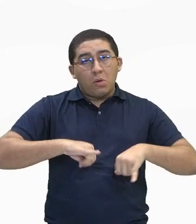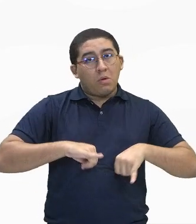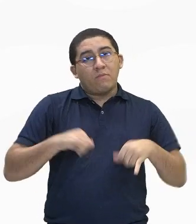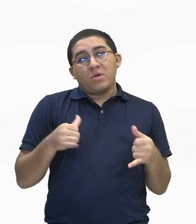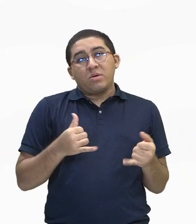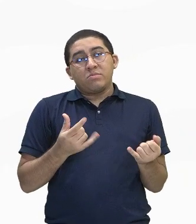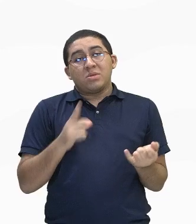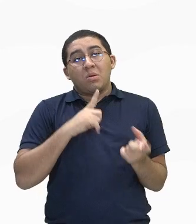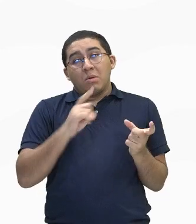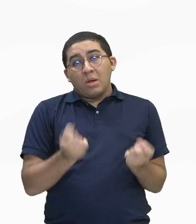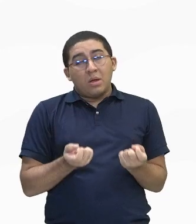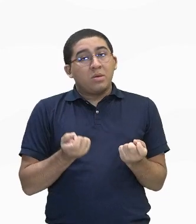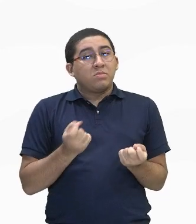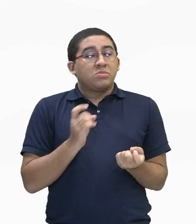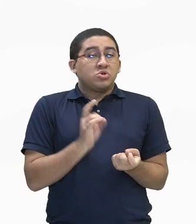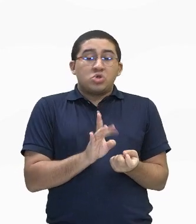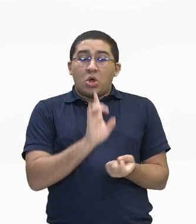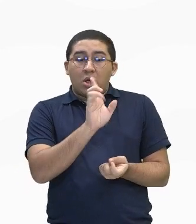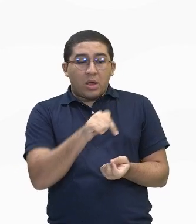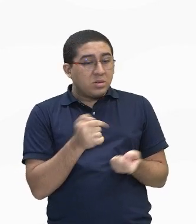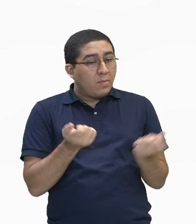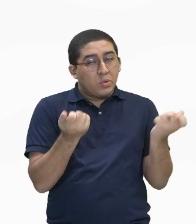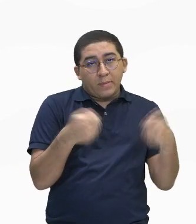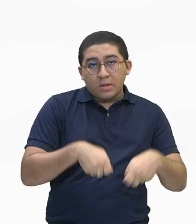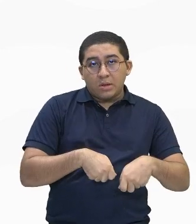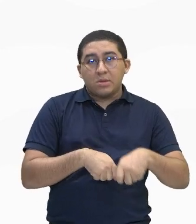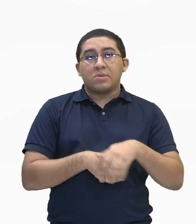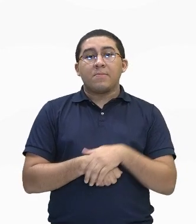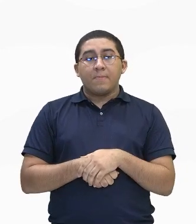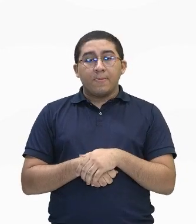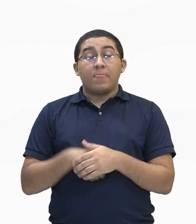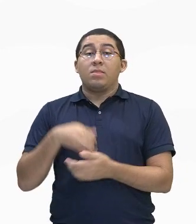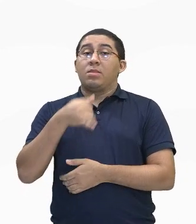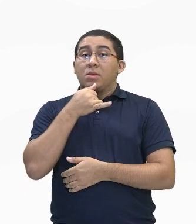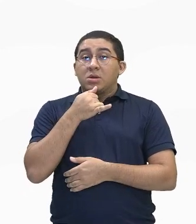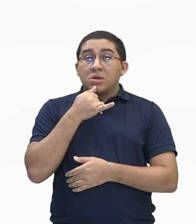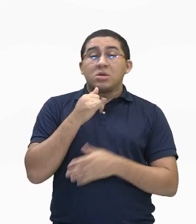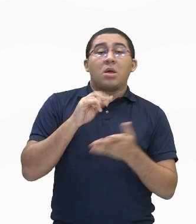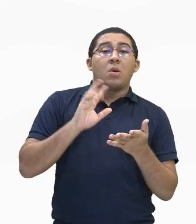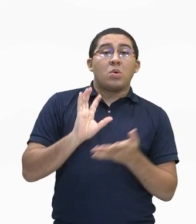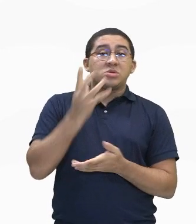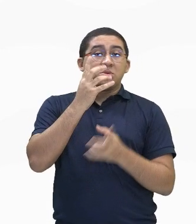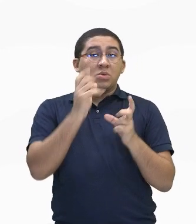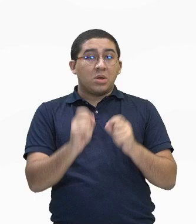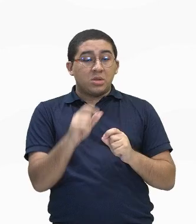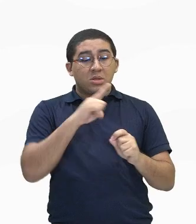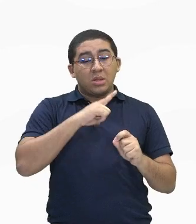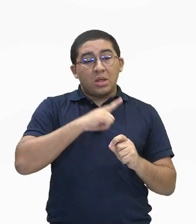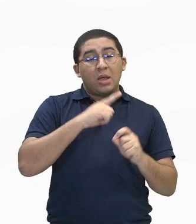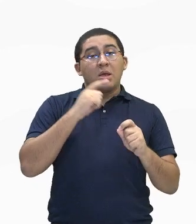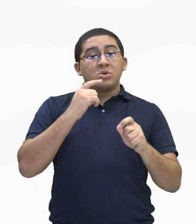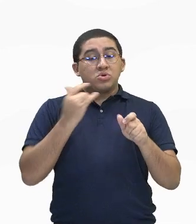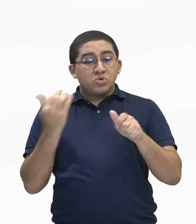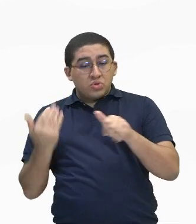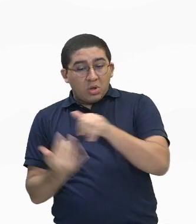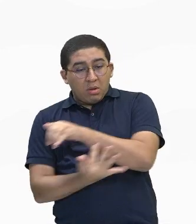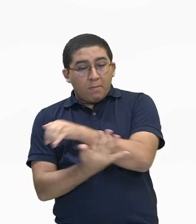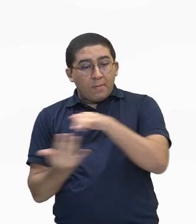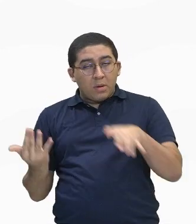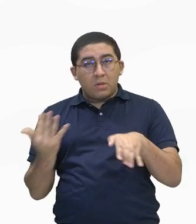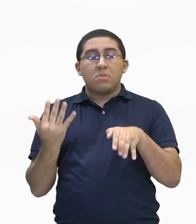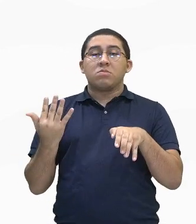de vulnerabilidade. Então, gente, isso acaba, infelizmente, provocando deslocamentos,